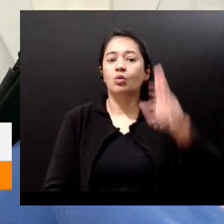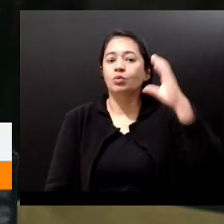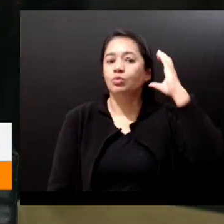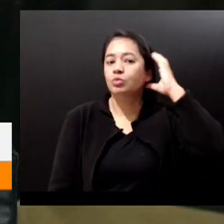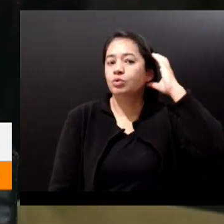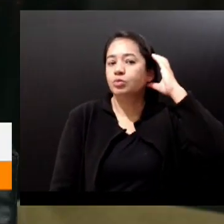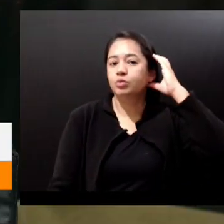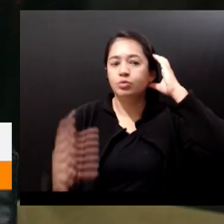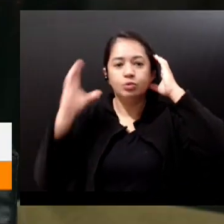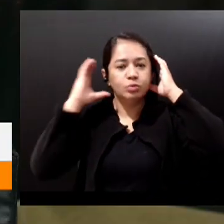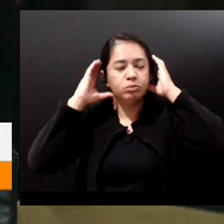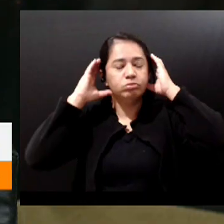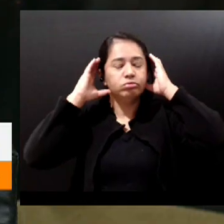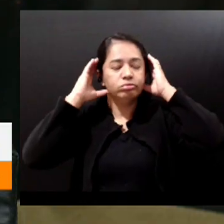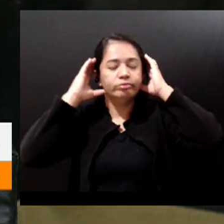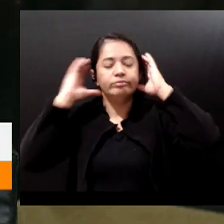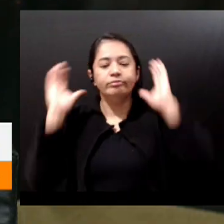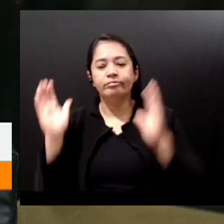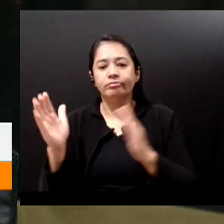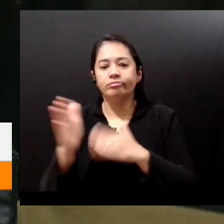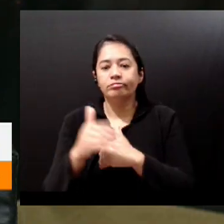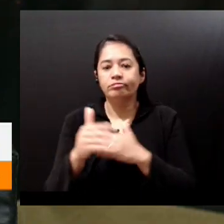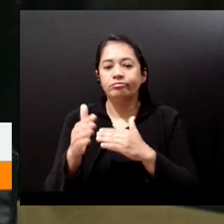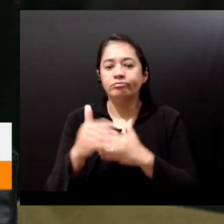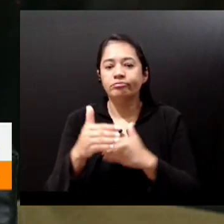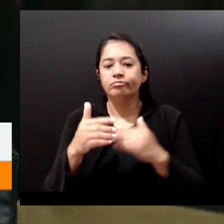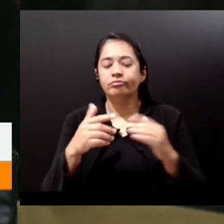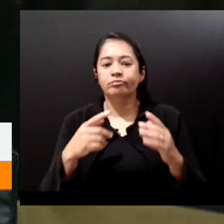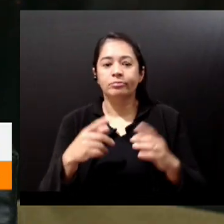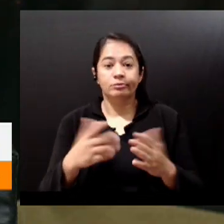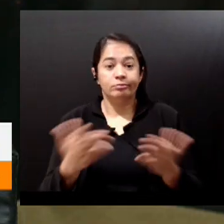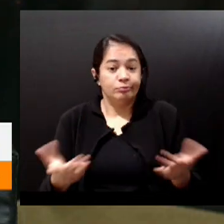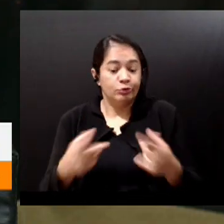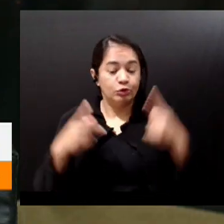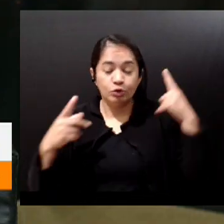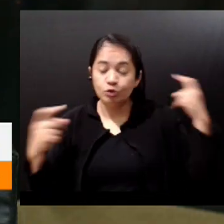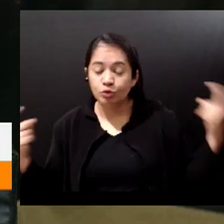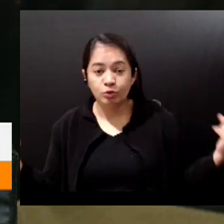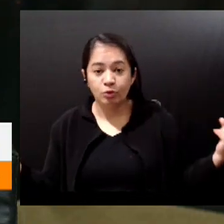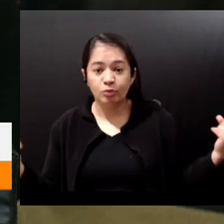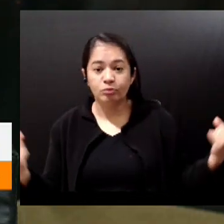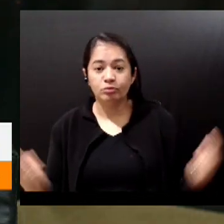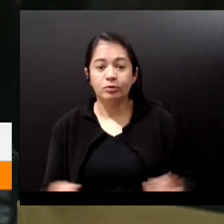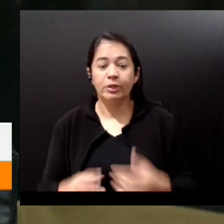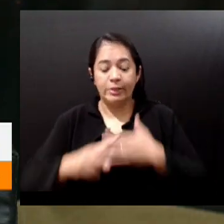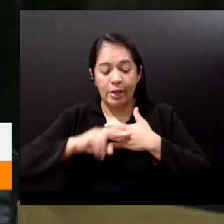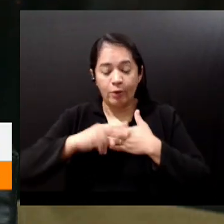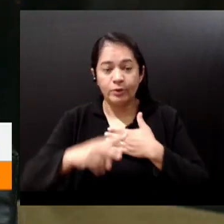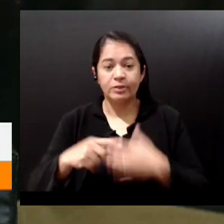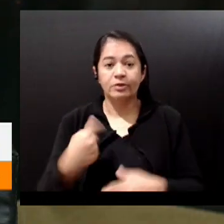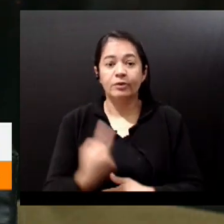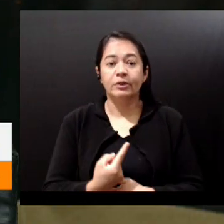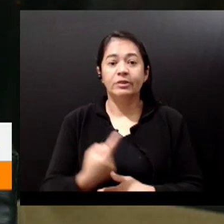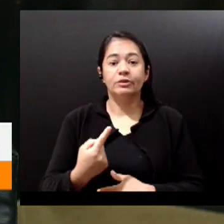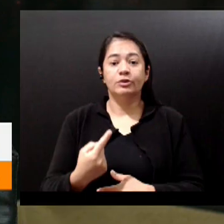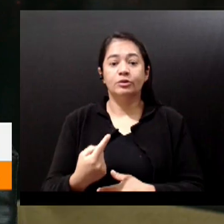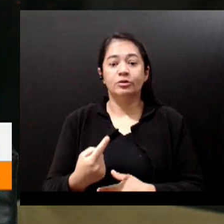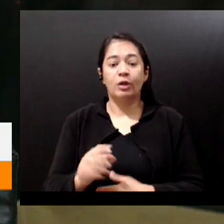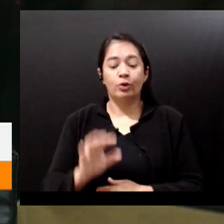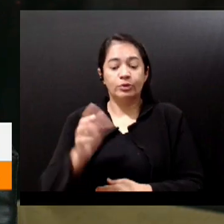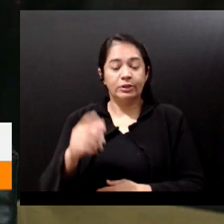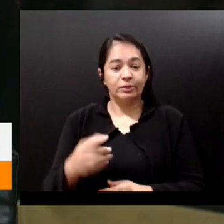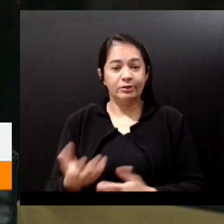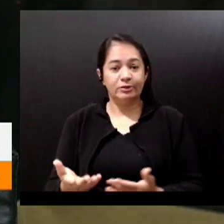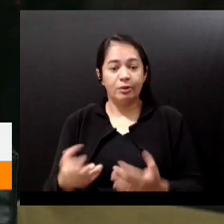caixinhas de som, e o efeito também que a música traz no nosso cérebro, né? Só que aí a gente fala